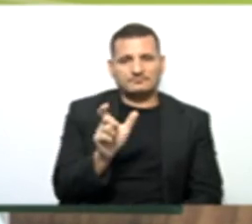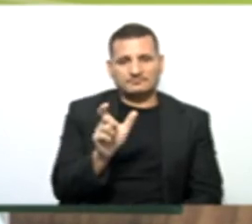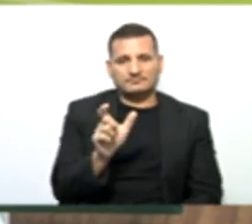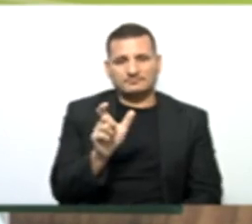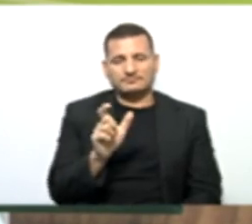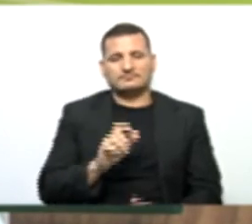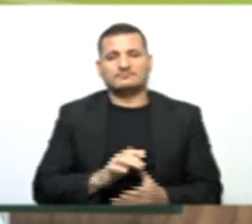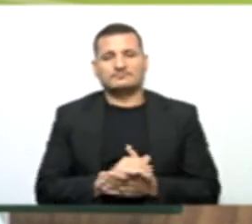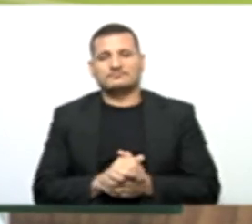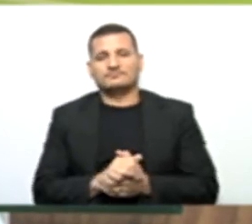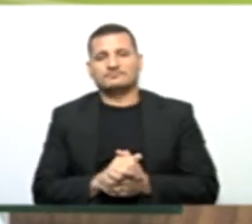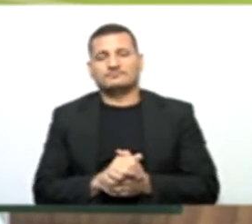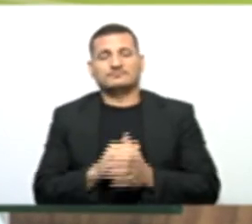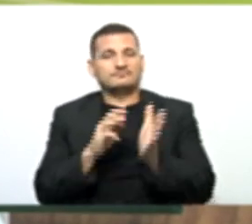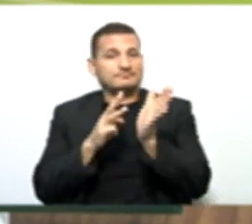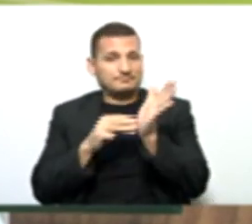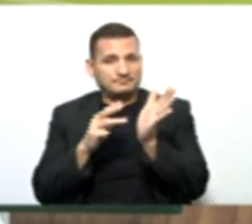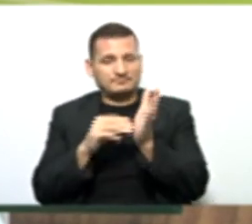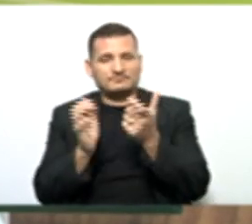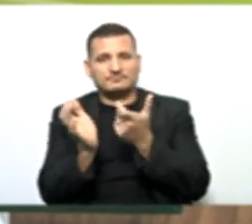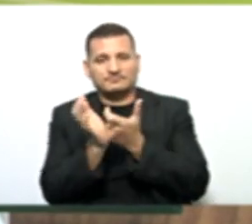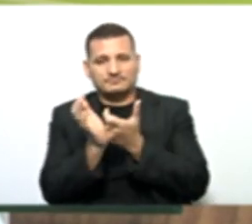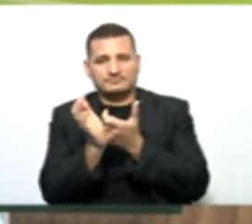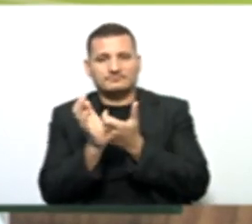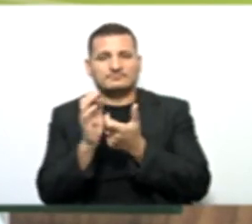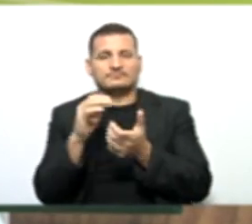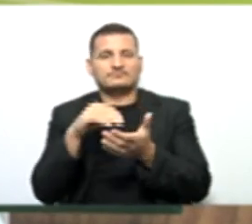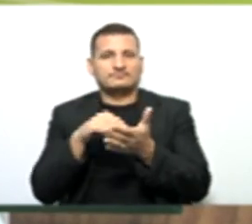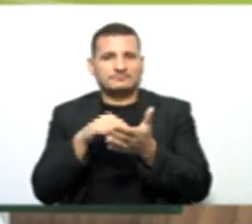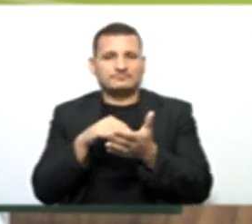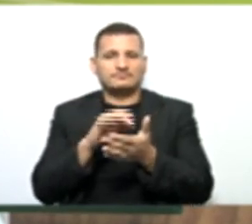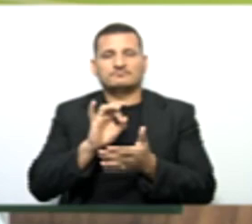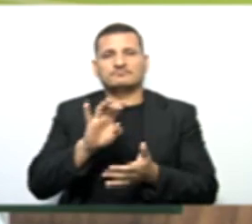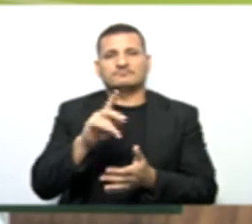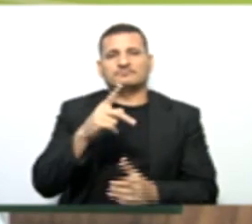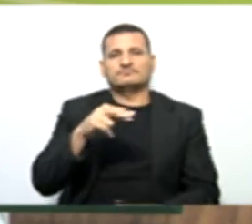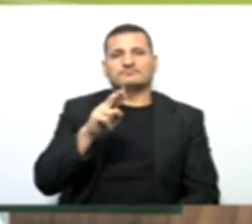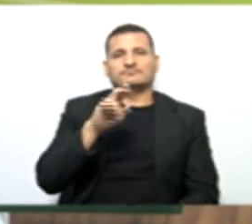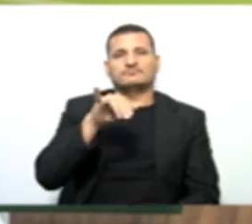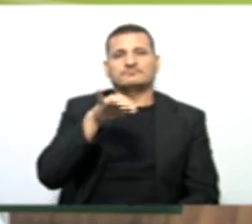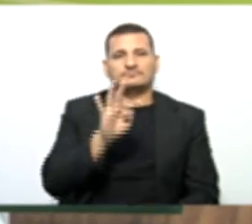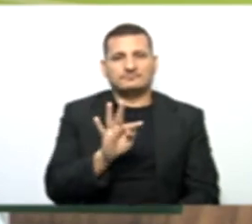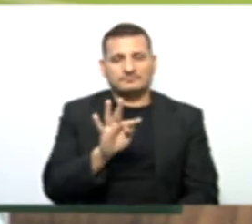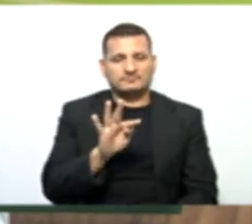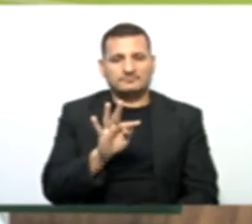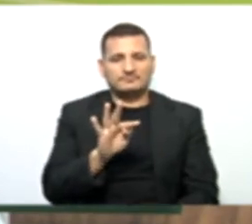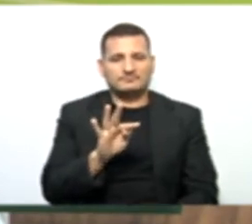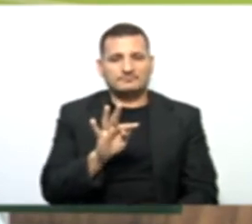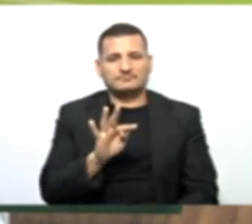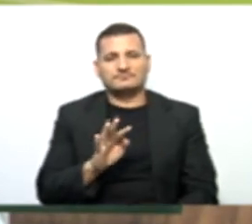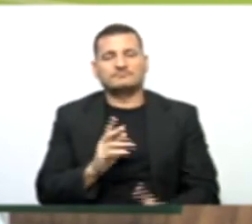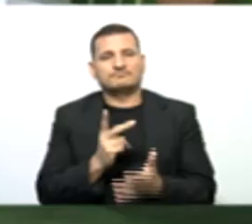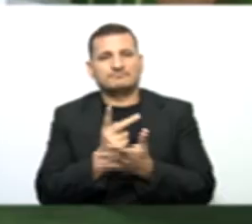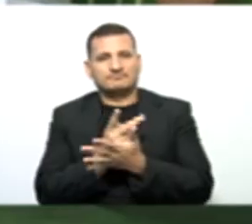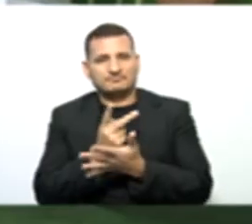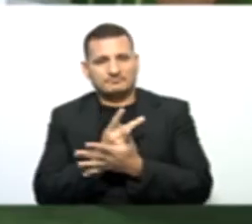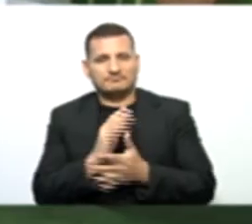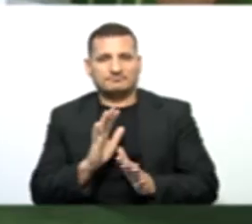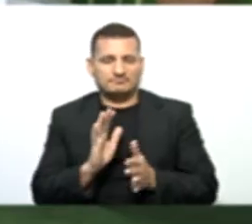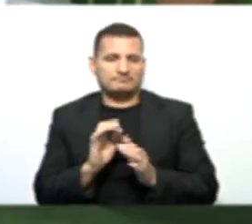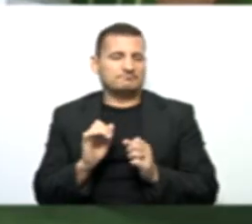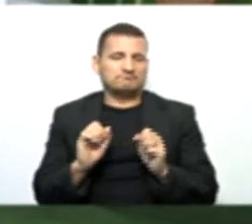veio com o método de classe. Veio esse print dentro do construtor. Então é errado. Beleza,